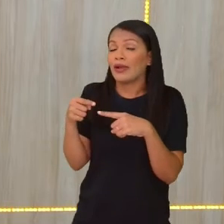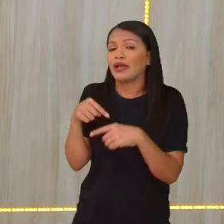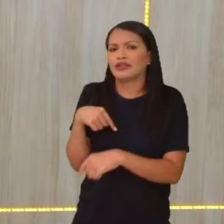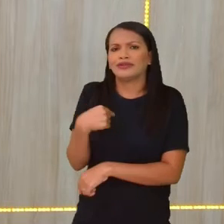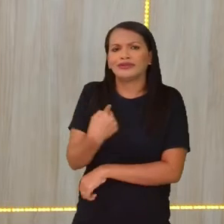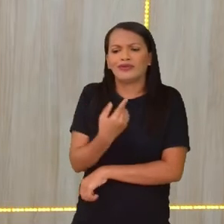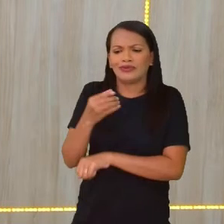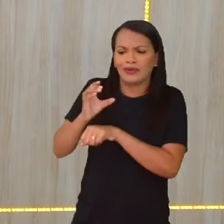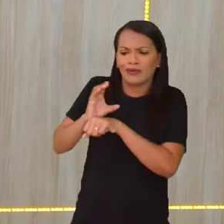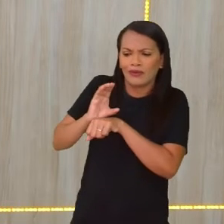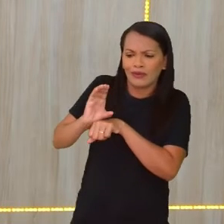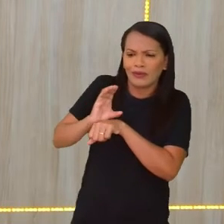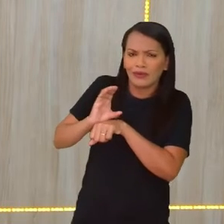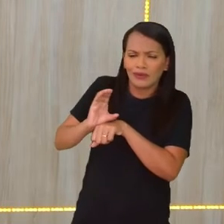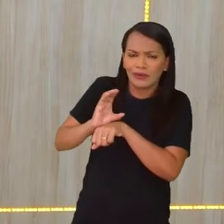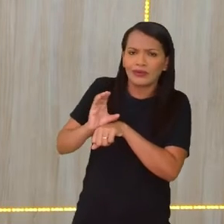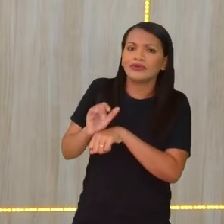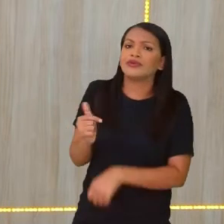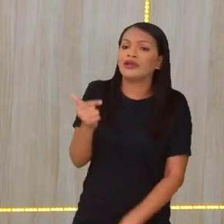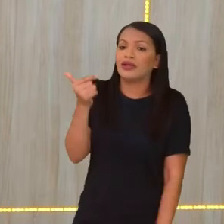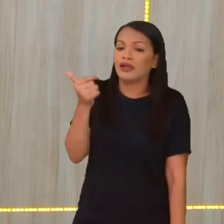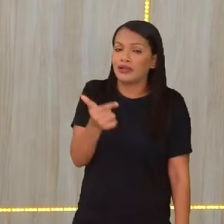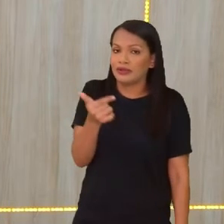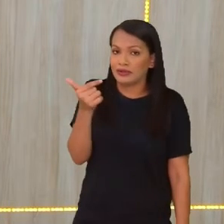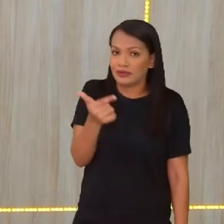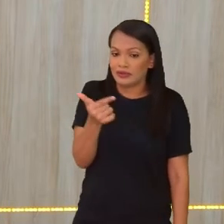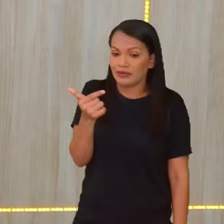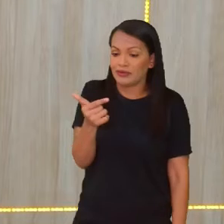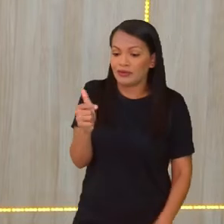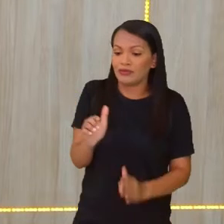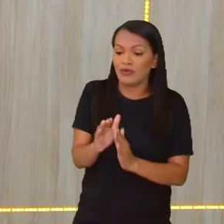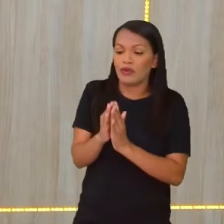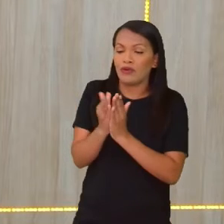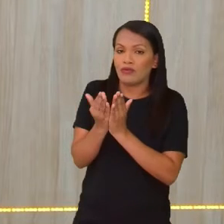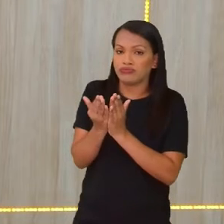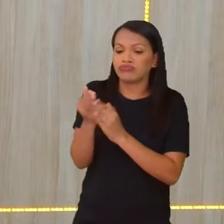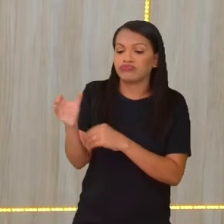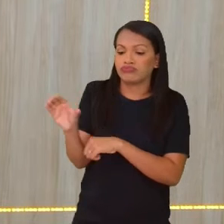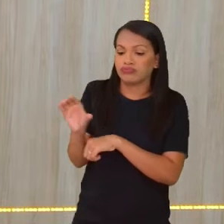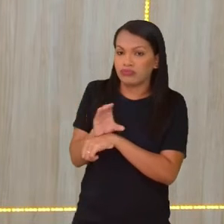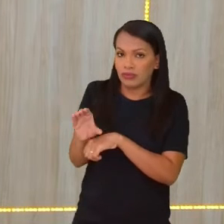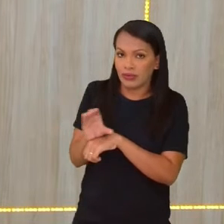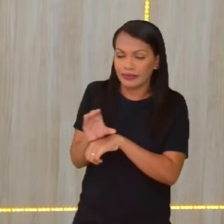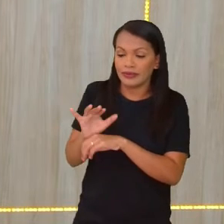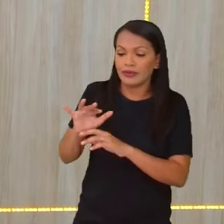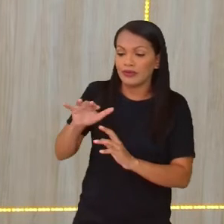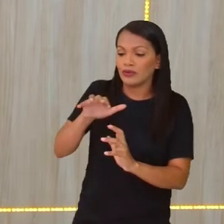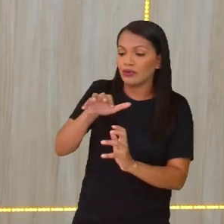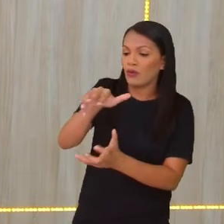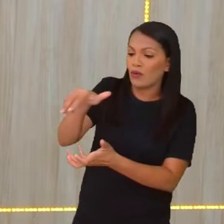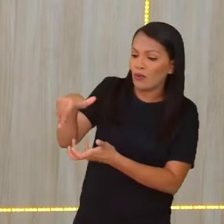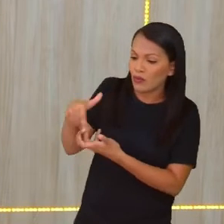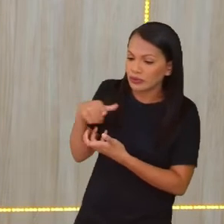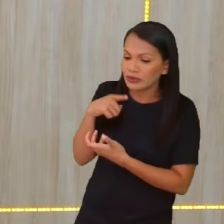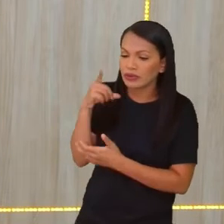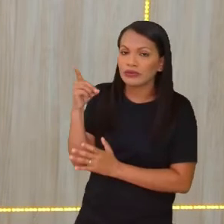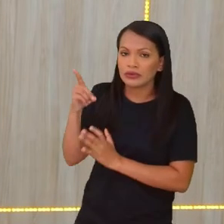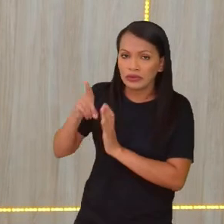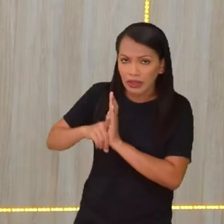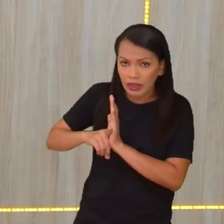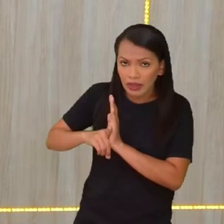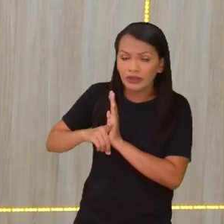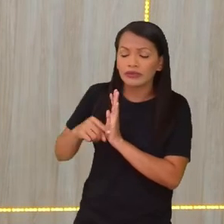Constituição, inclusive, seja a segunda maior Constituição do mundo, em termos, né, de direitos que são